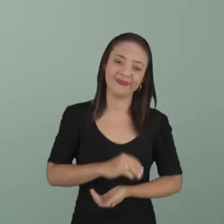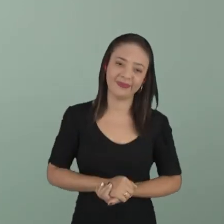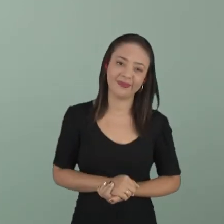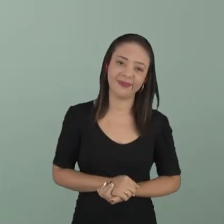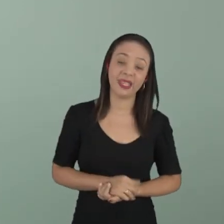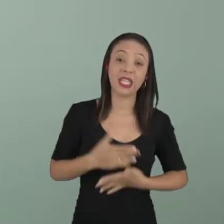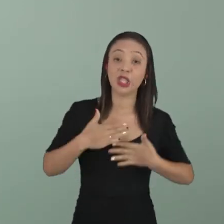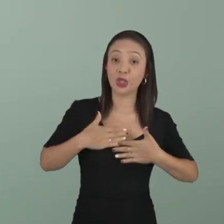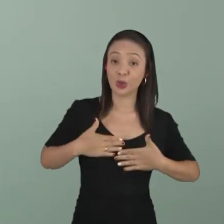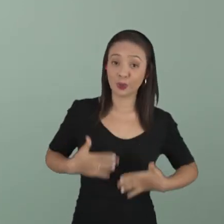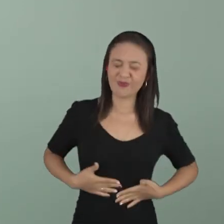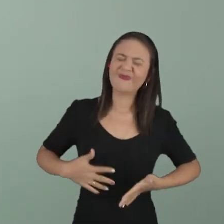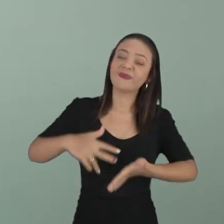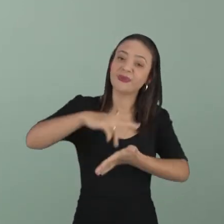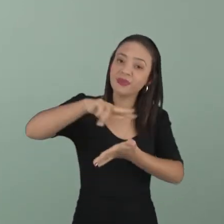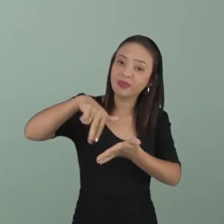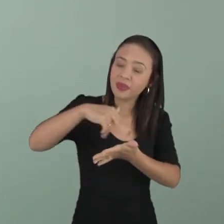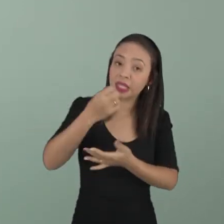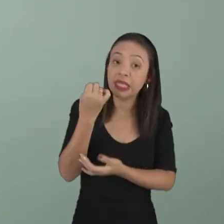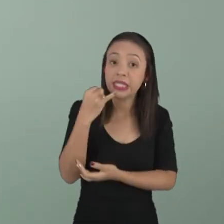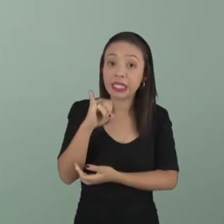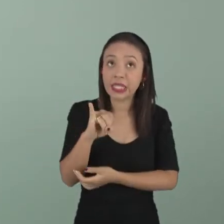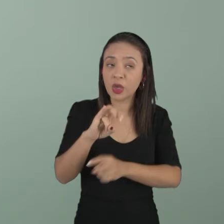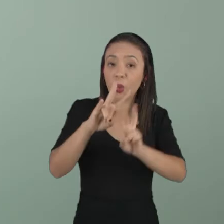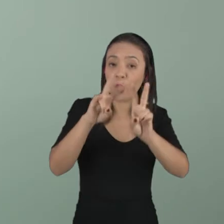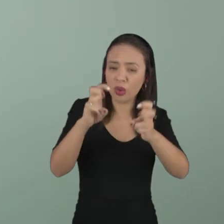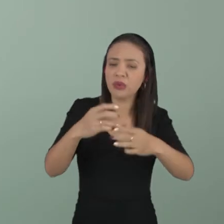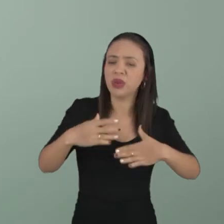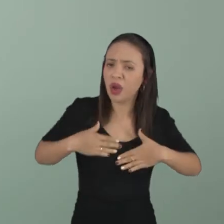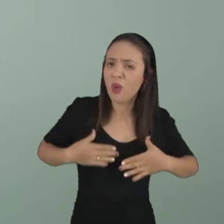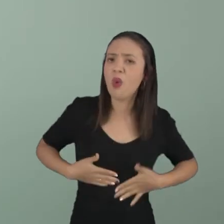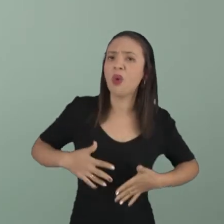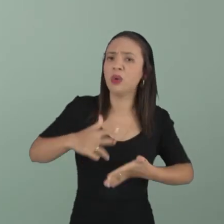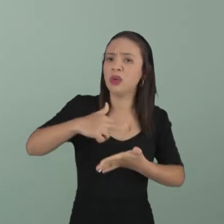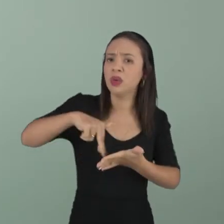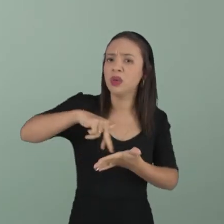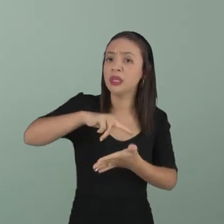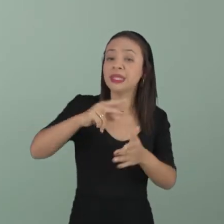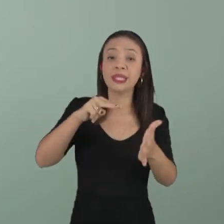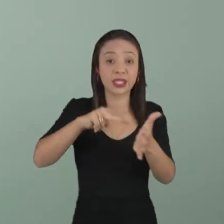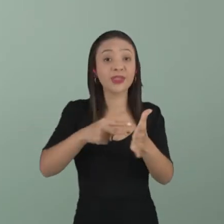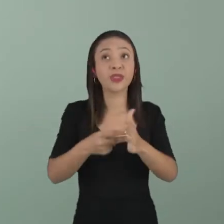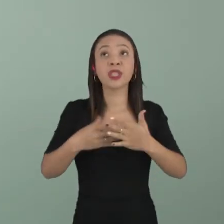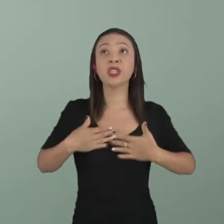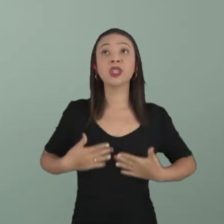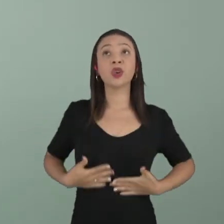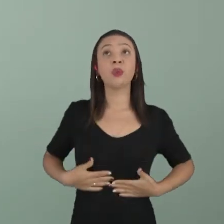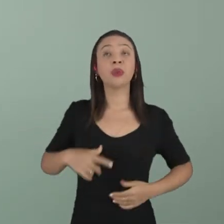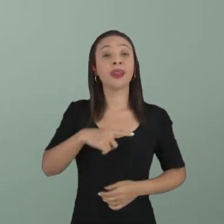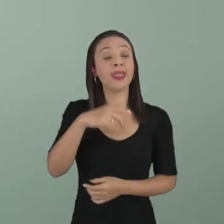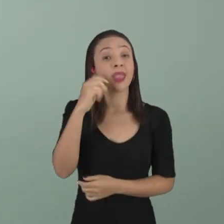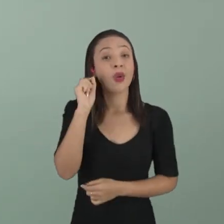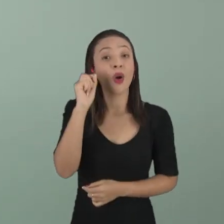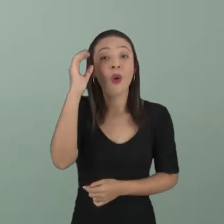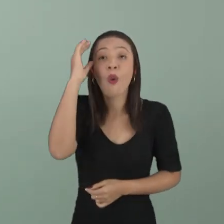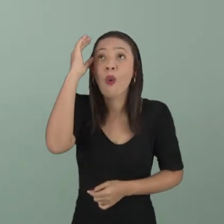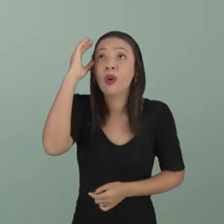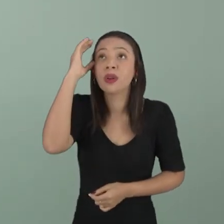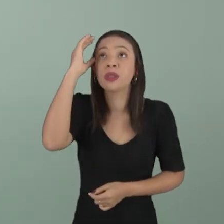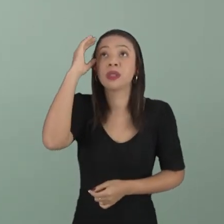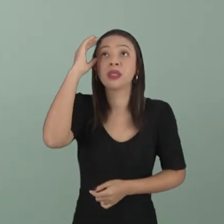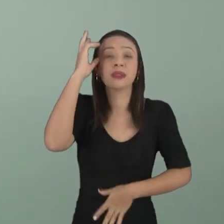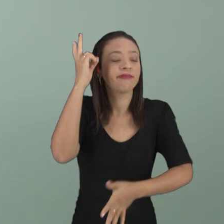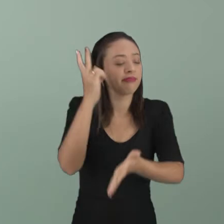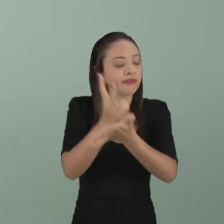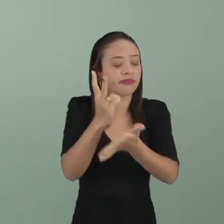E o corpo dança, quando a gente fala sobre isso, nós estamos falando desse corpo que tem consciência de que ele